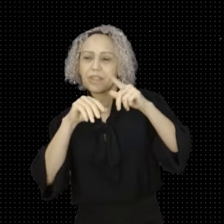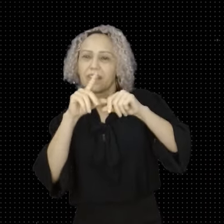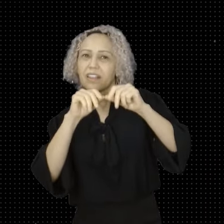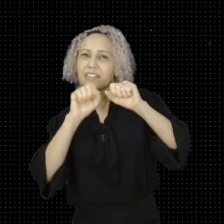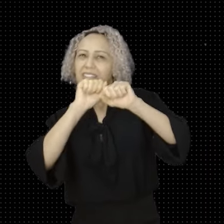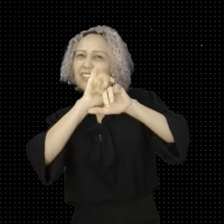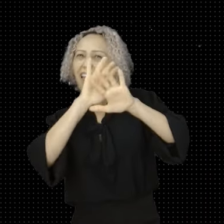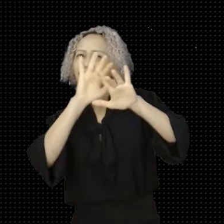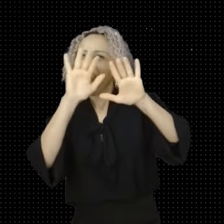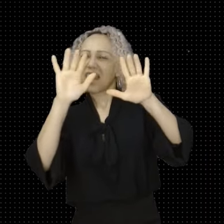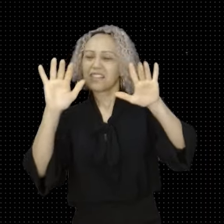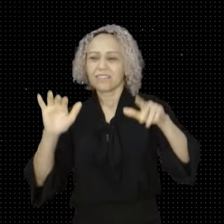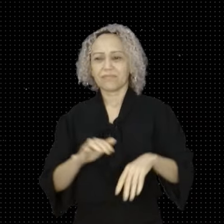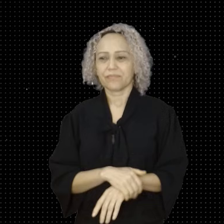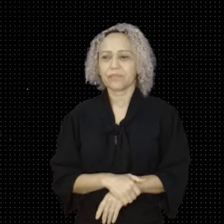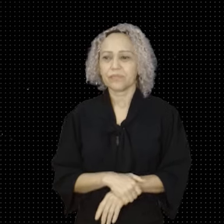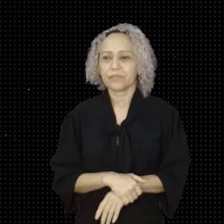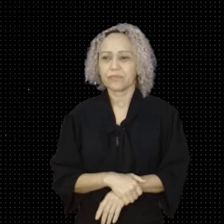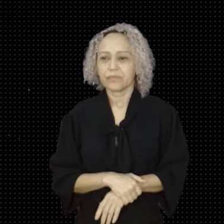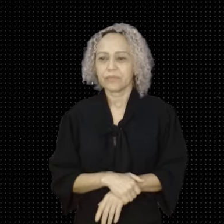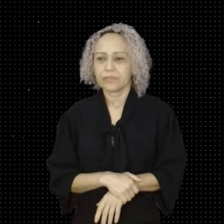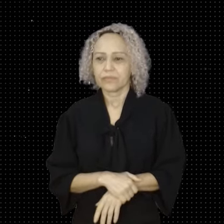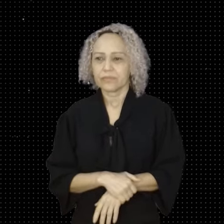Escrito nas estrelas.